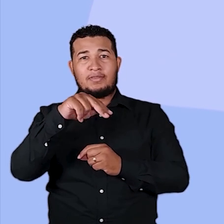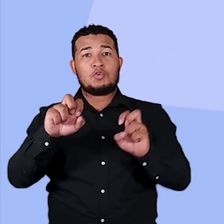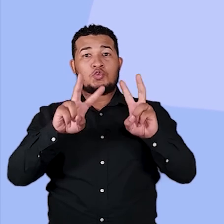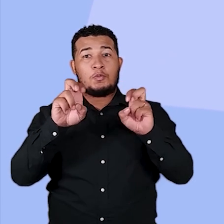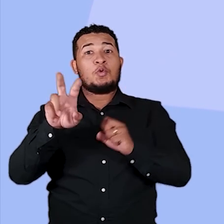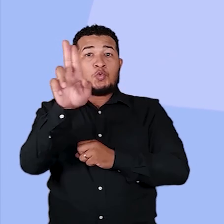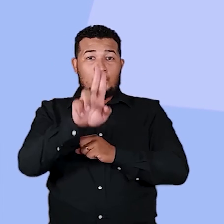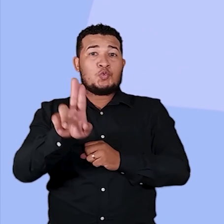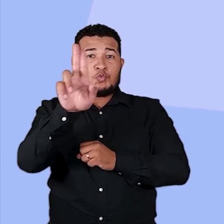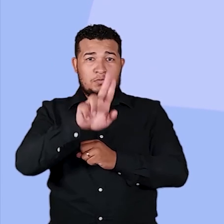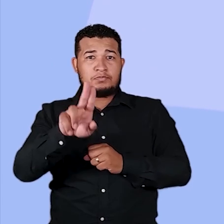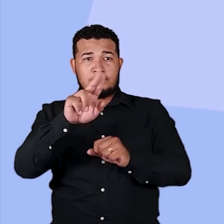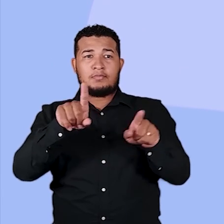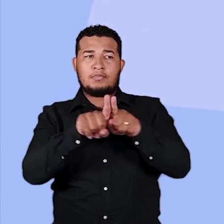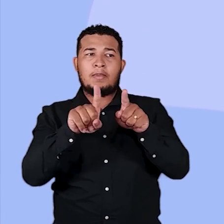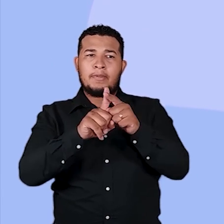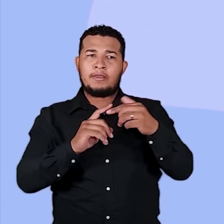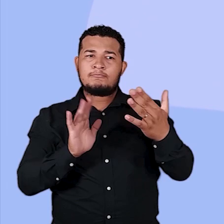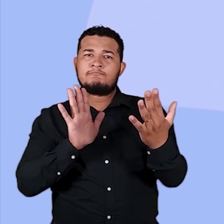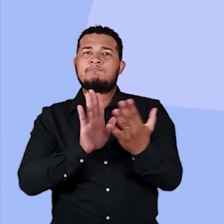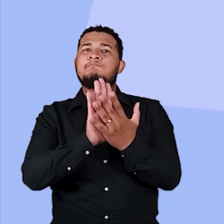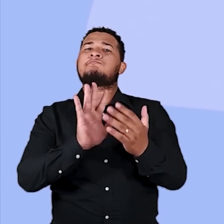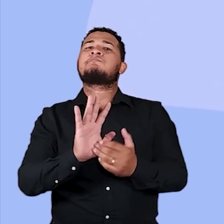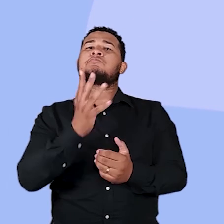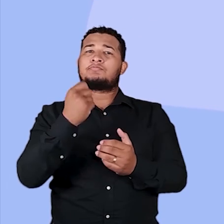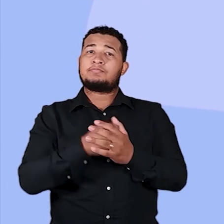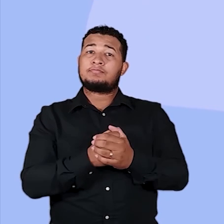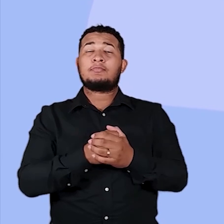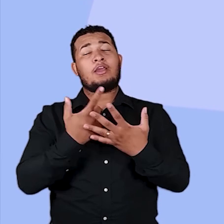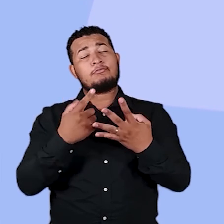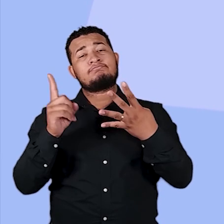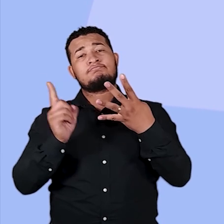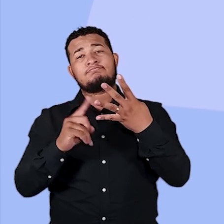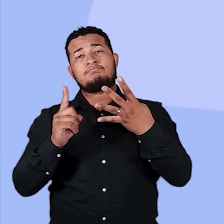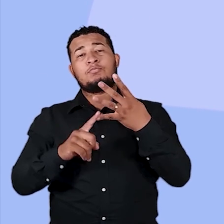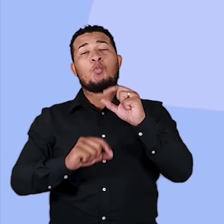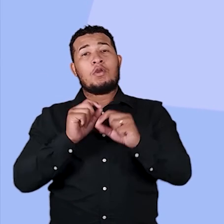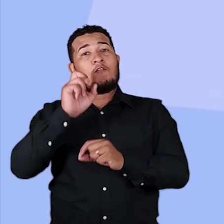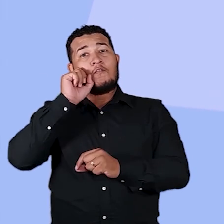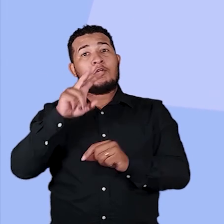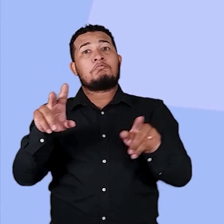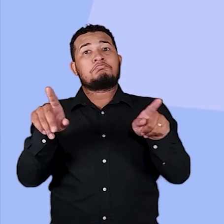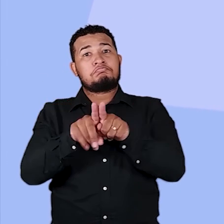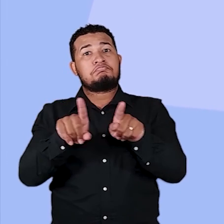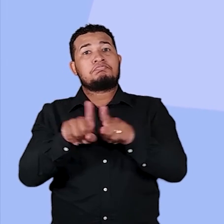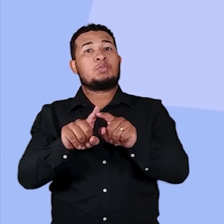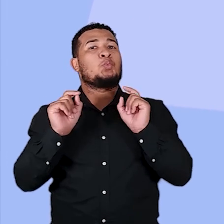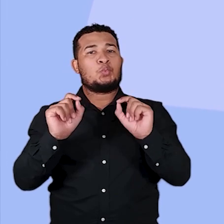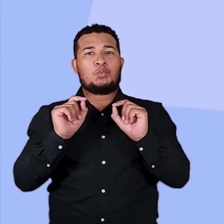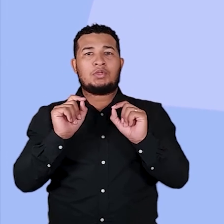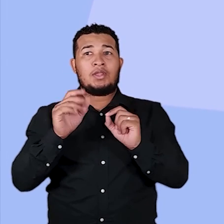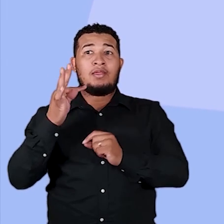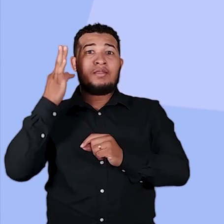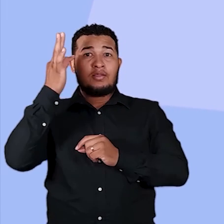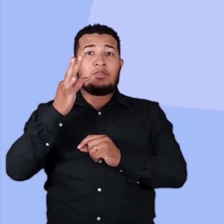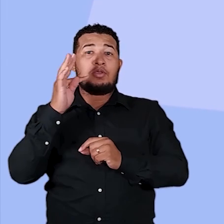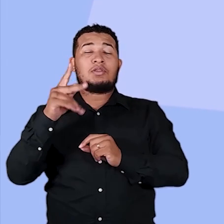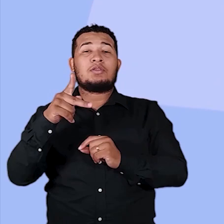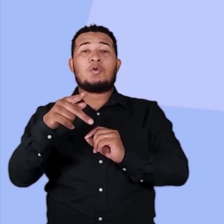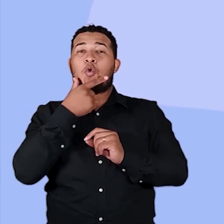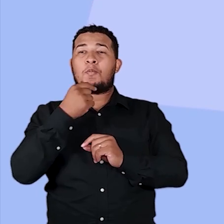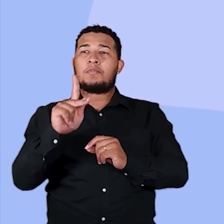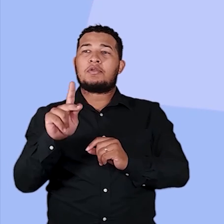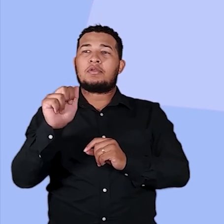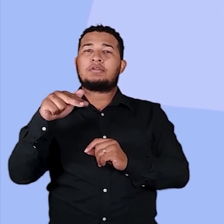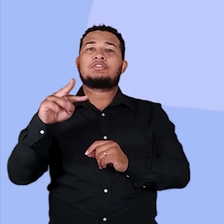sobre utilitarismo e consequencialismo, e, por fim, nós vimos também a teoria